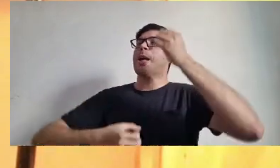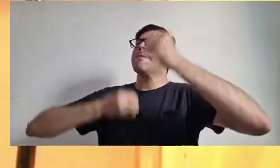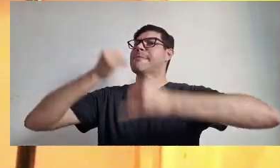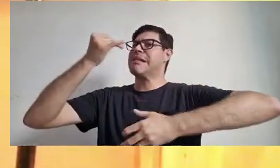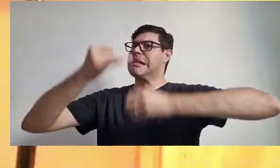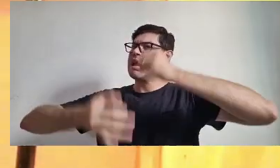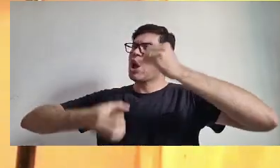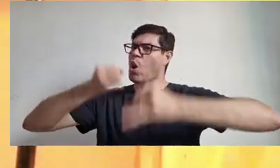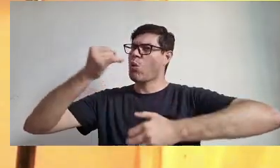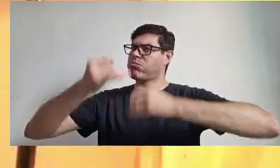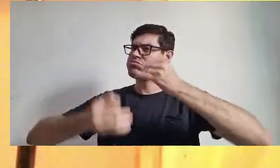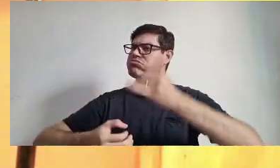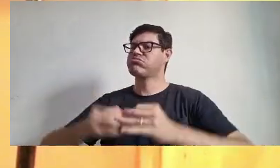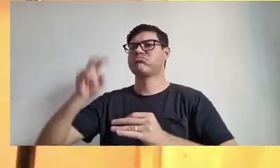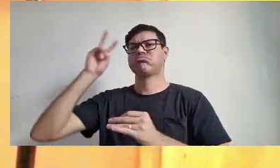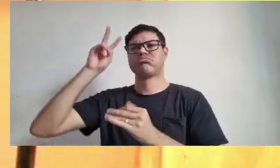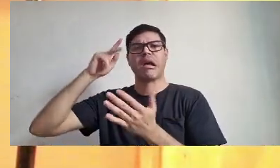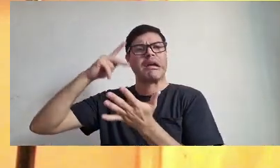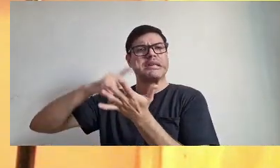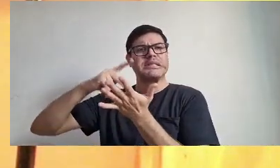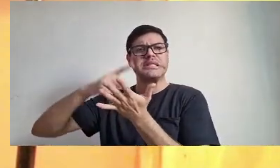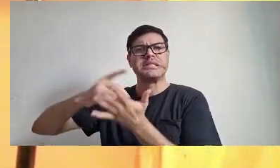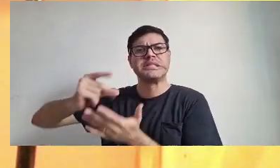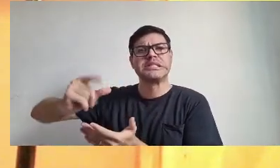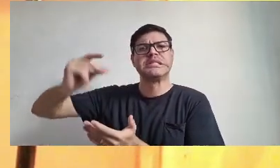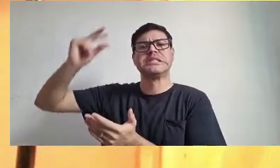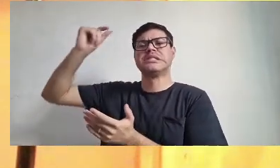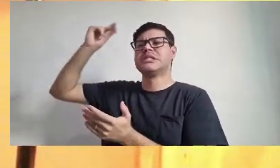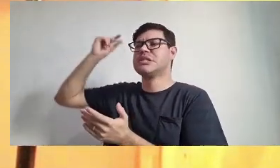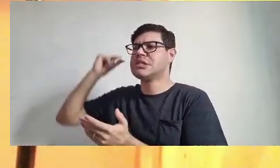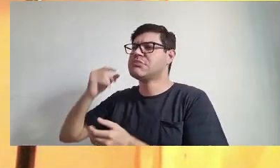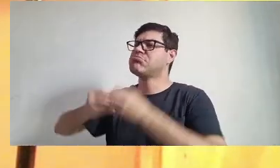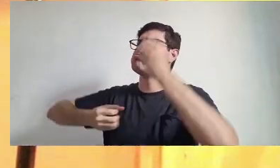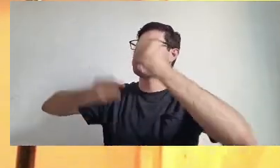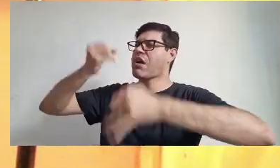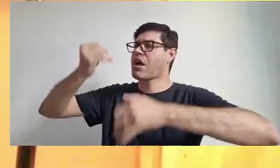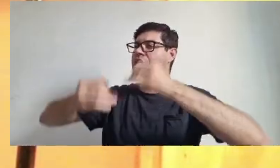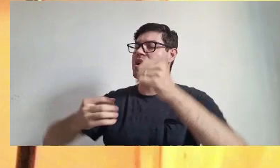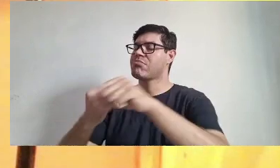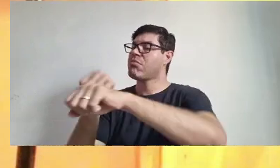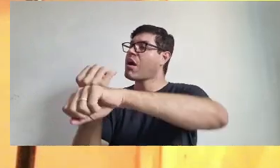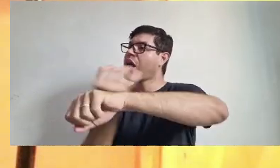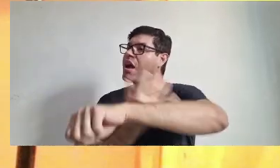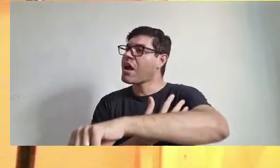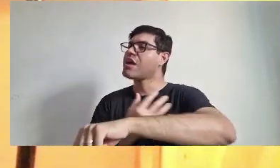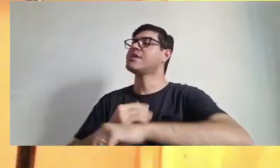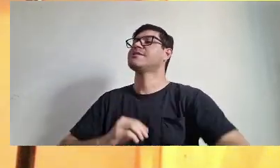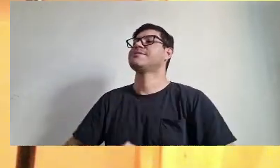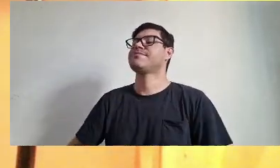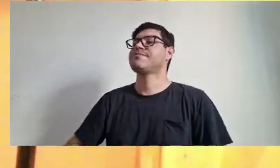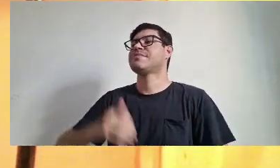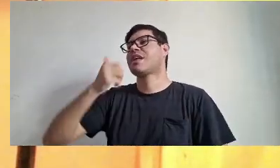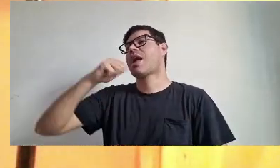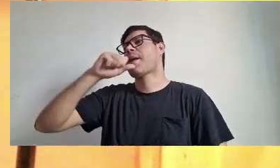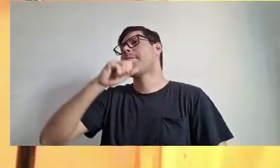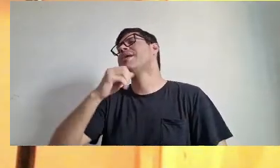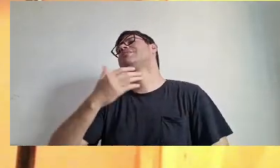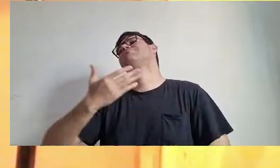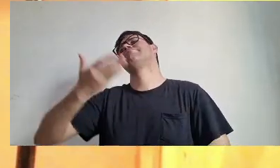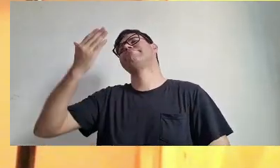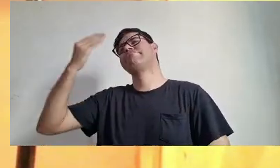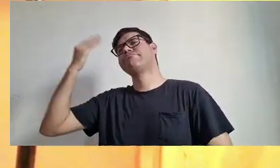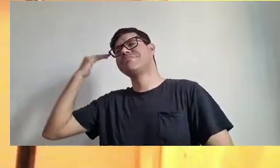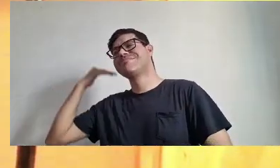do pastor Durvalino Brocanelli, a gente ficaria horas e horas aqui. Horas e horas. E é emocionante história da mãe, né, da época lá, tudo.